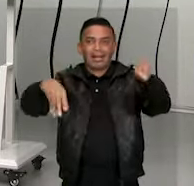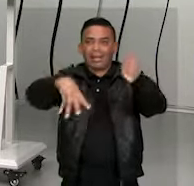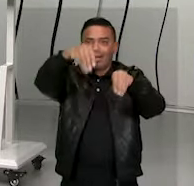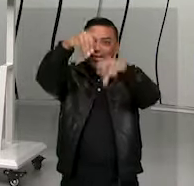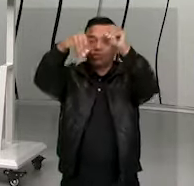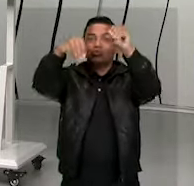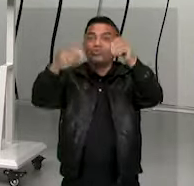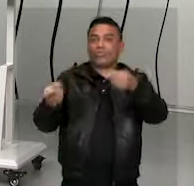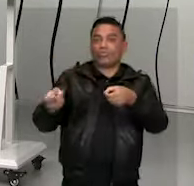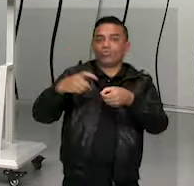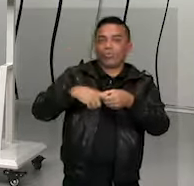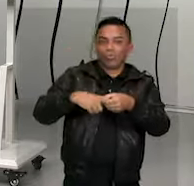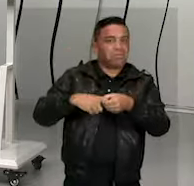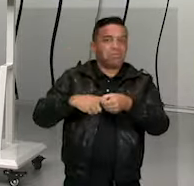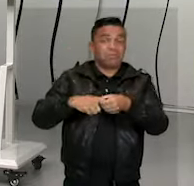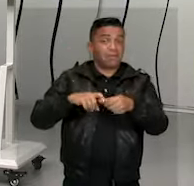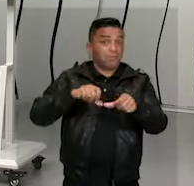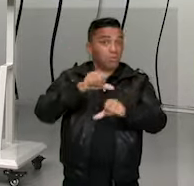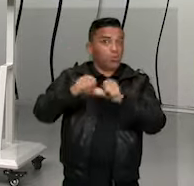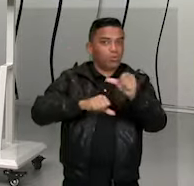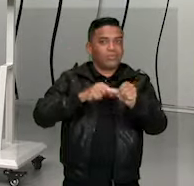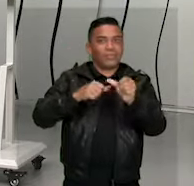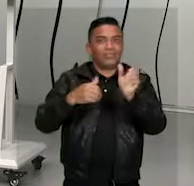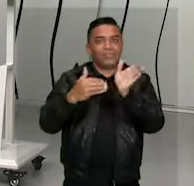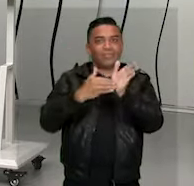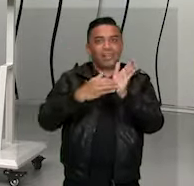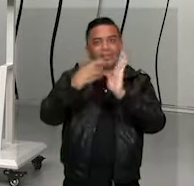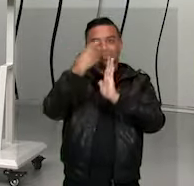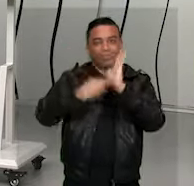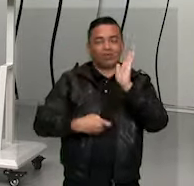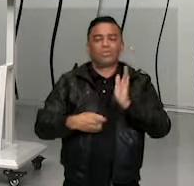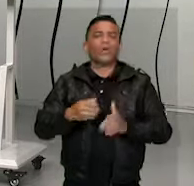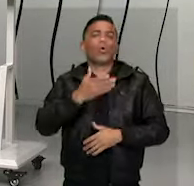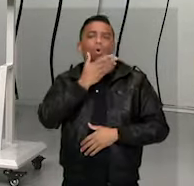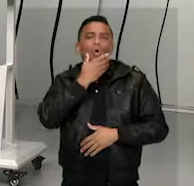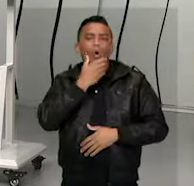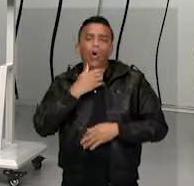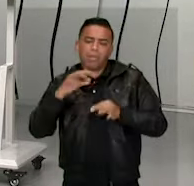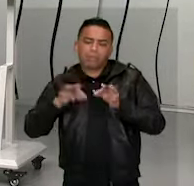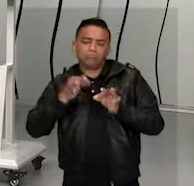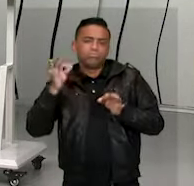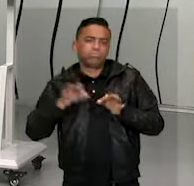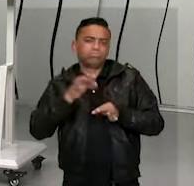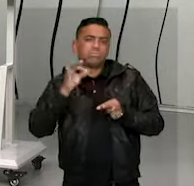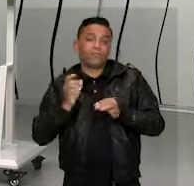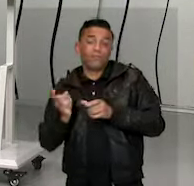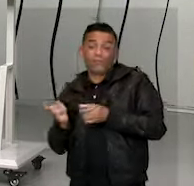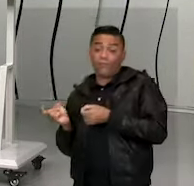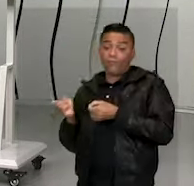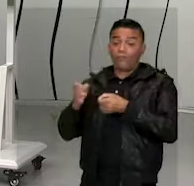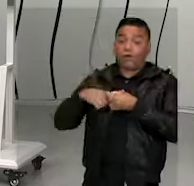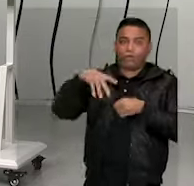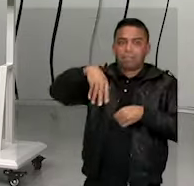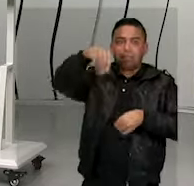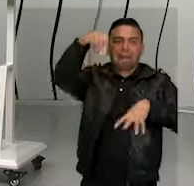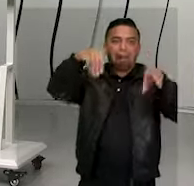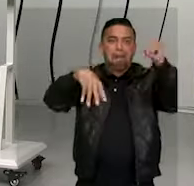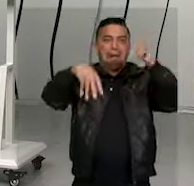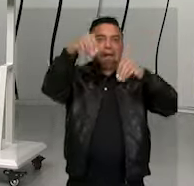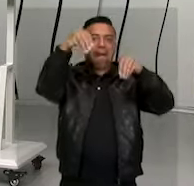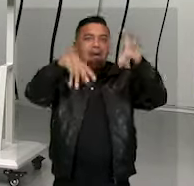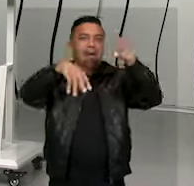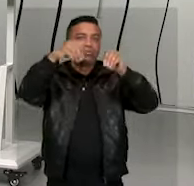é? O alfaiate, ao retornar ao palácio, foi recebido, né, aclamado